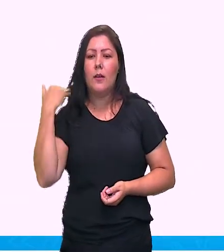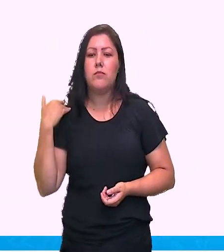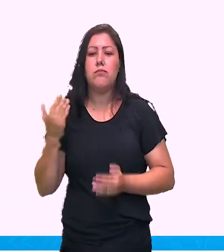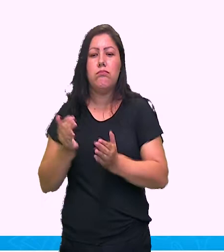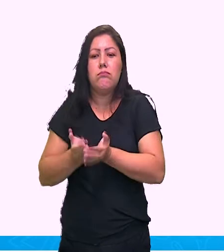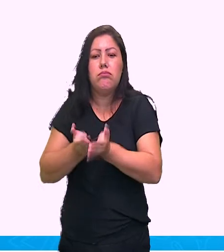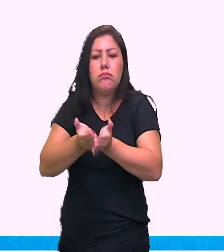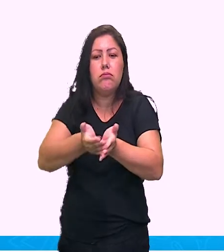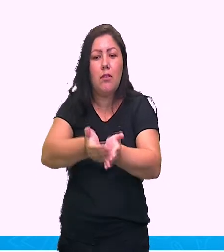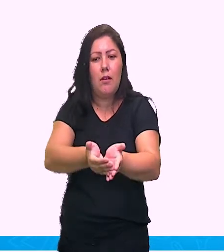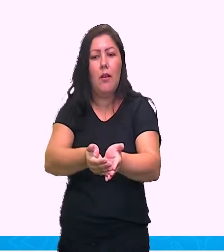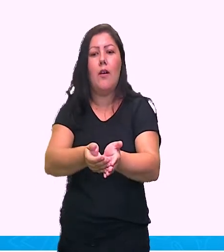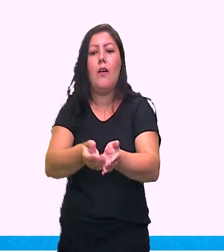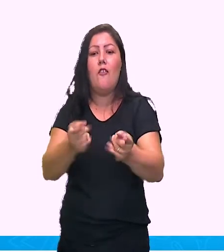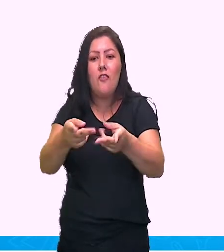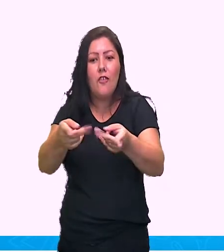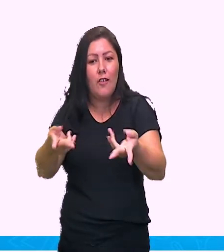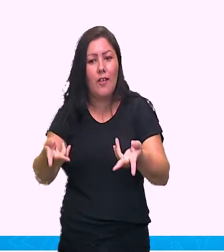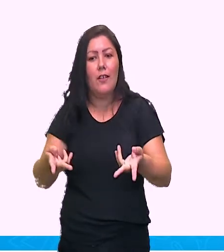navegações? Comércio.